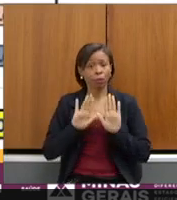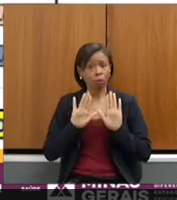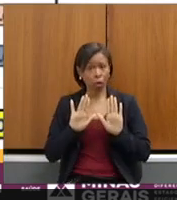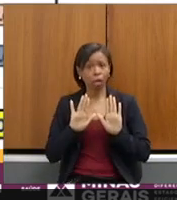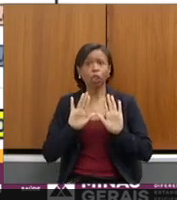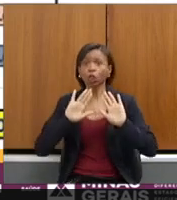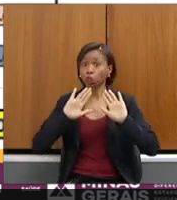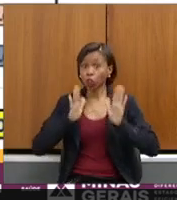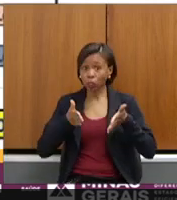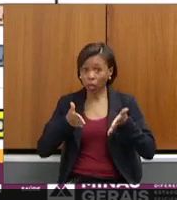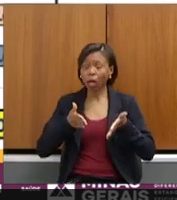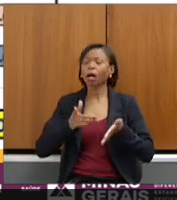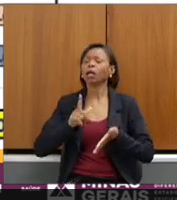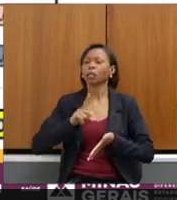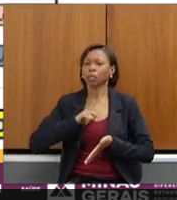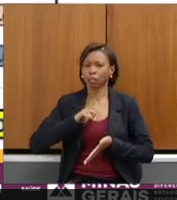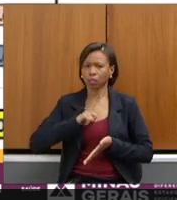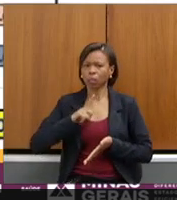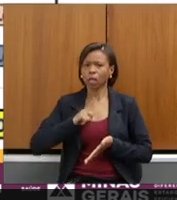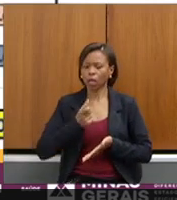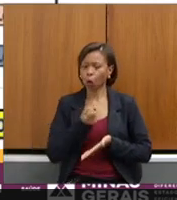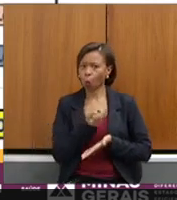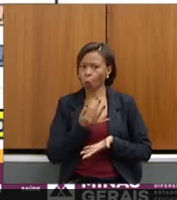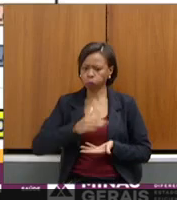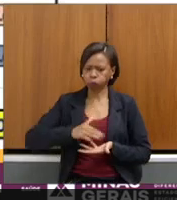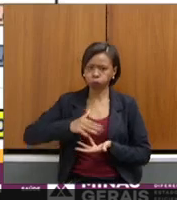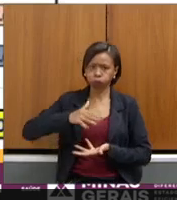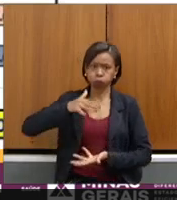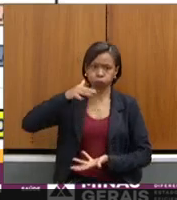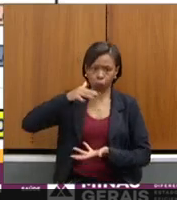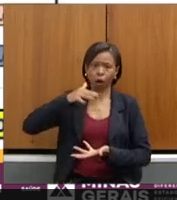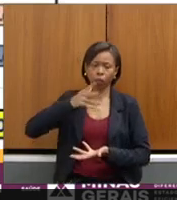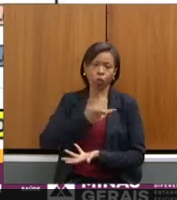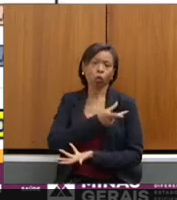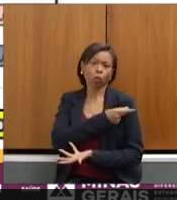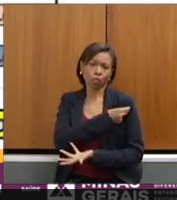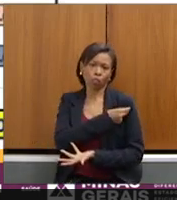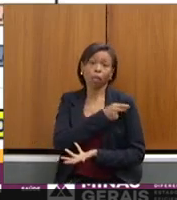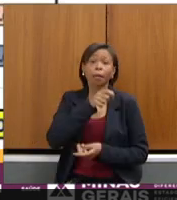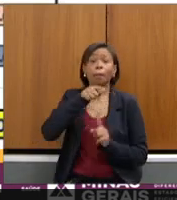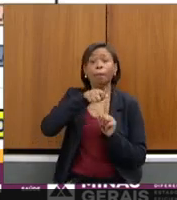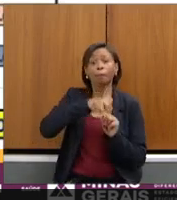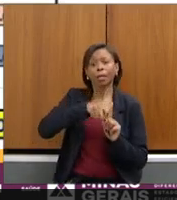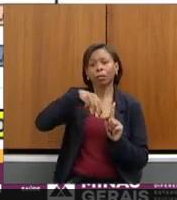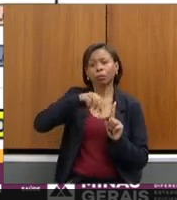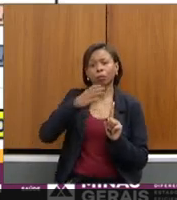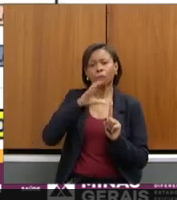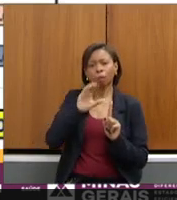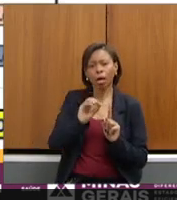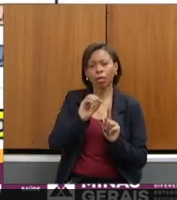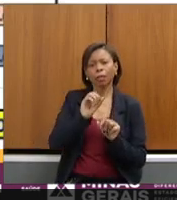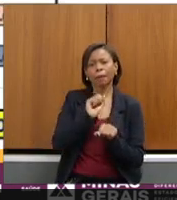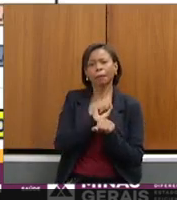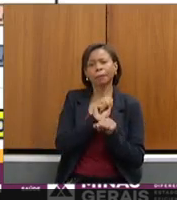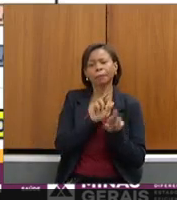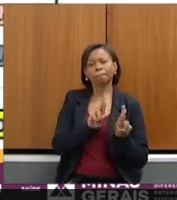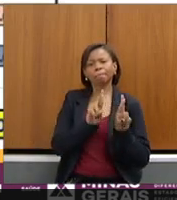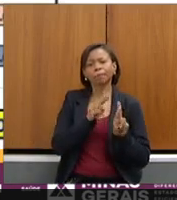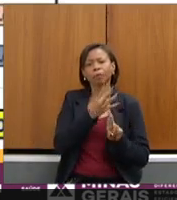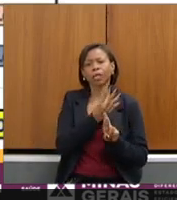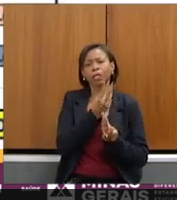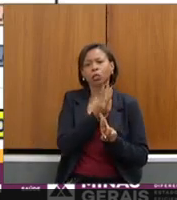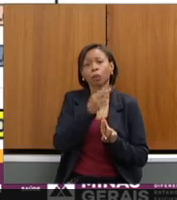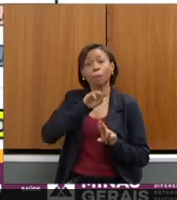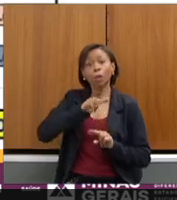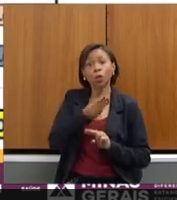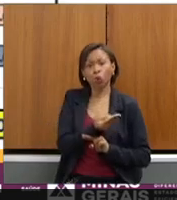fato é que nós já temos em um volume grande e que para o mês de março se espera 42 milhões de dose e